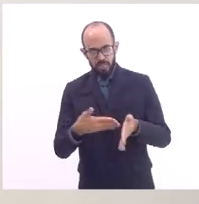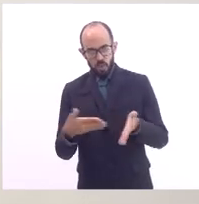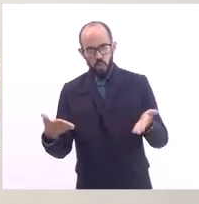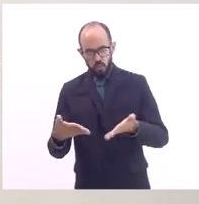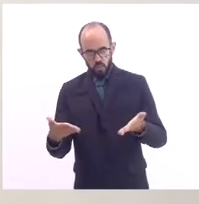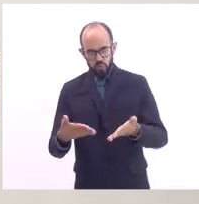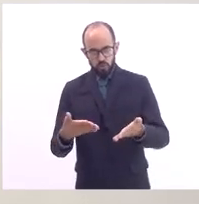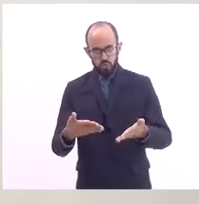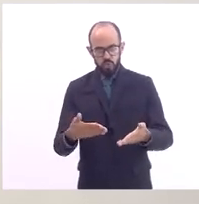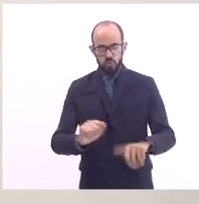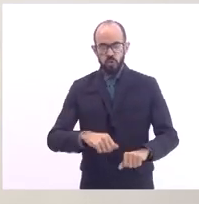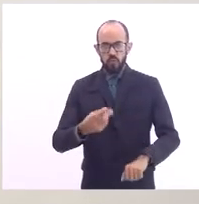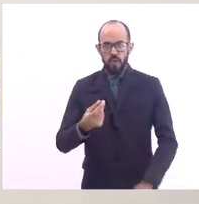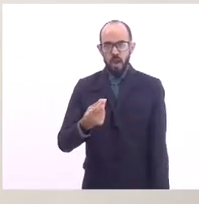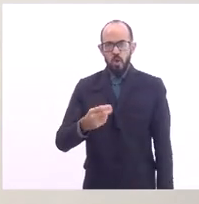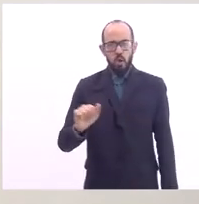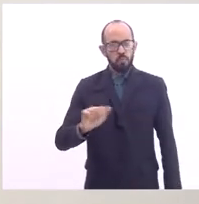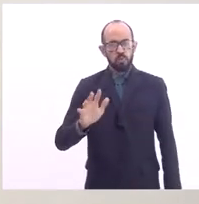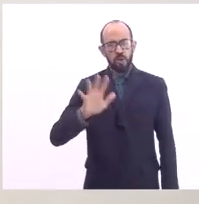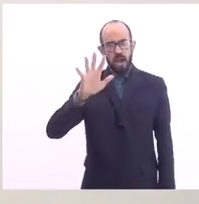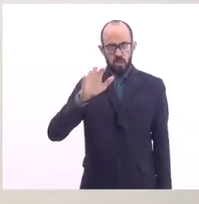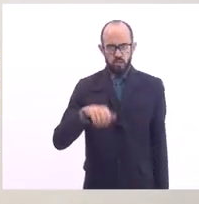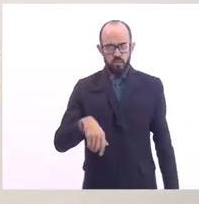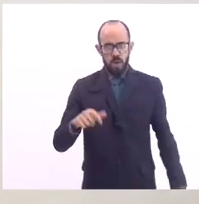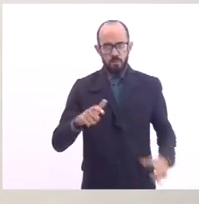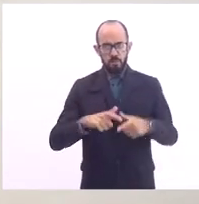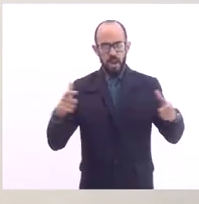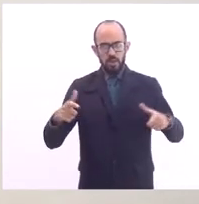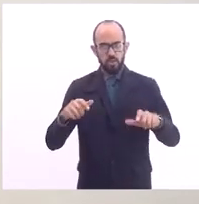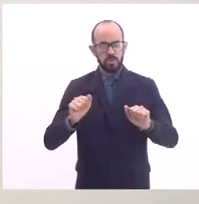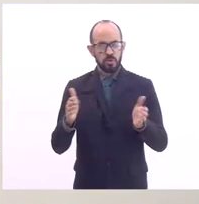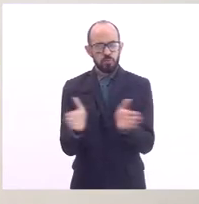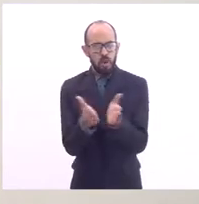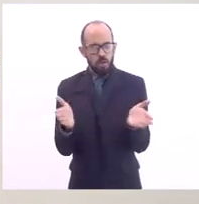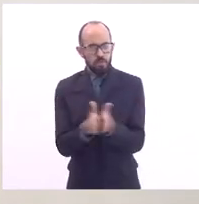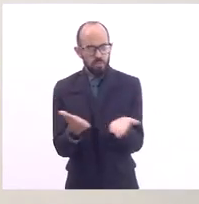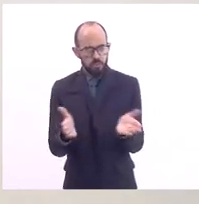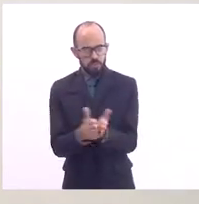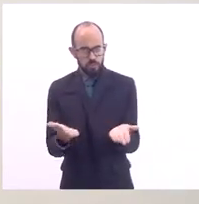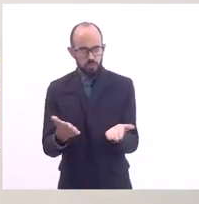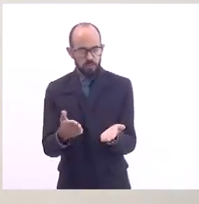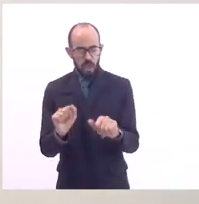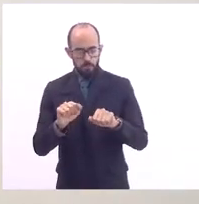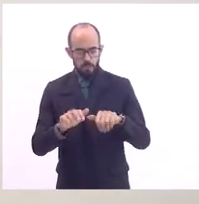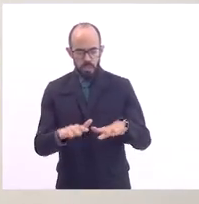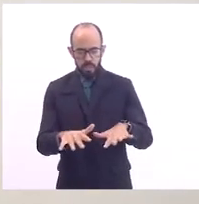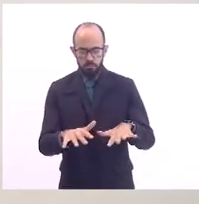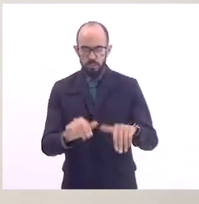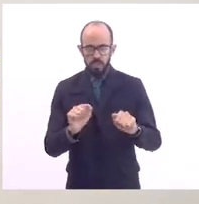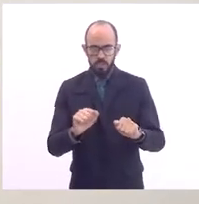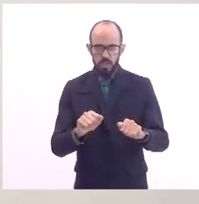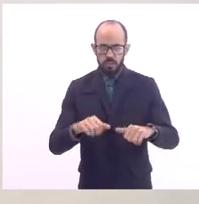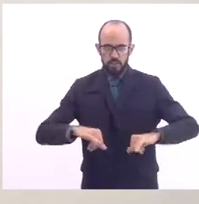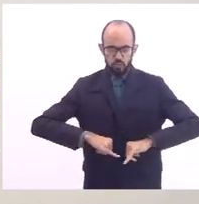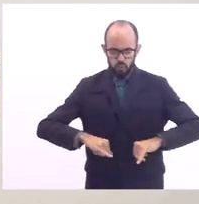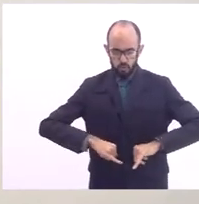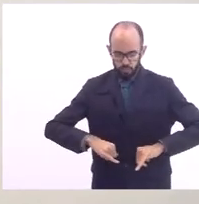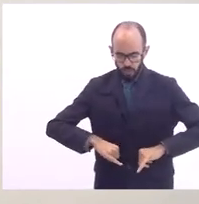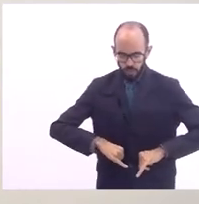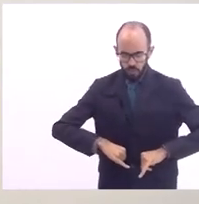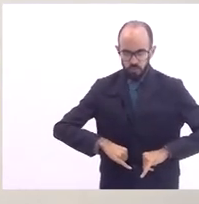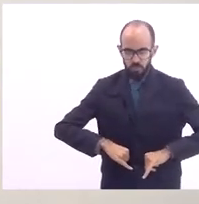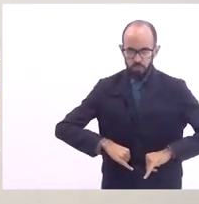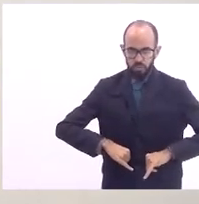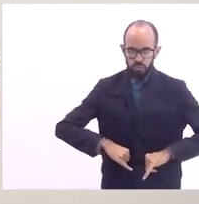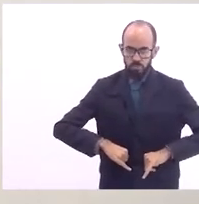contas altíssimas. A maioria das pessoas que, né, são pobres, né, da pandemia para cá, muita gente vem sofrendo, né, o